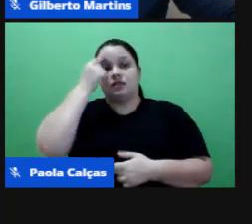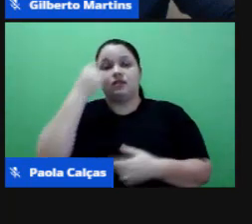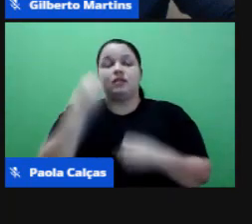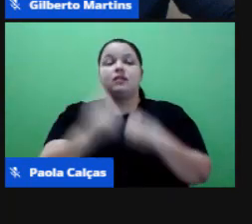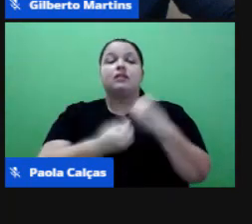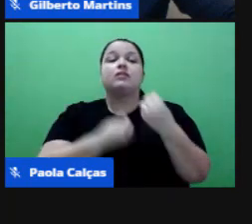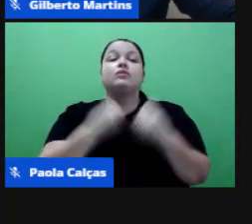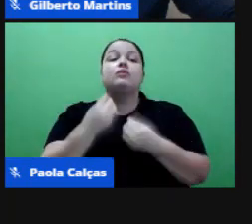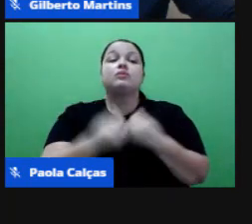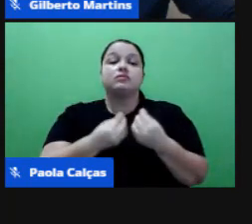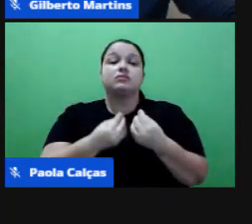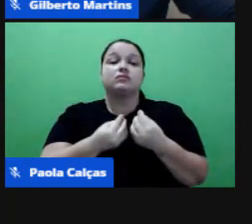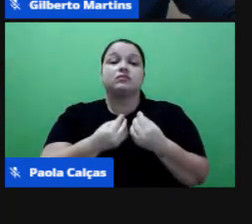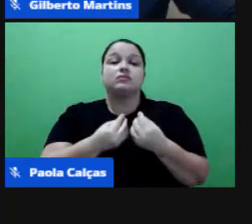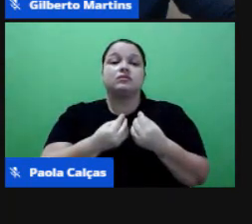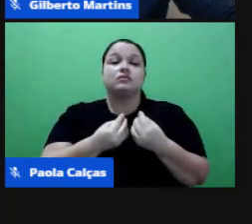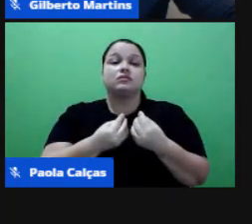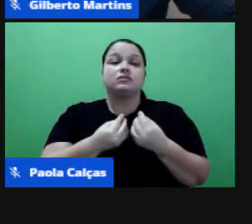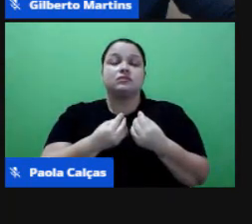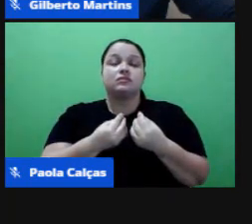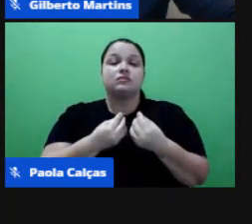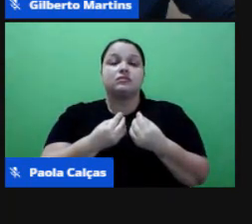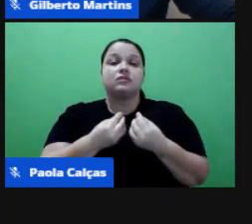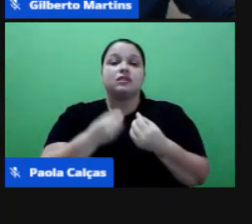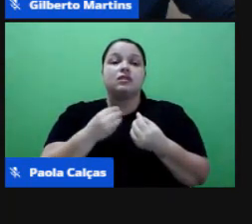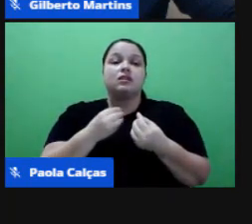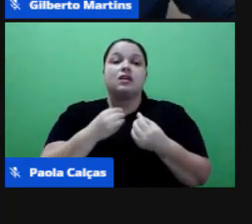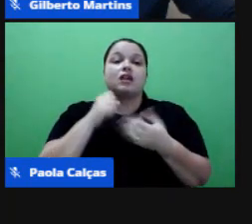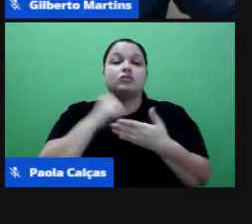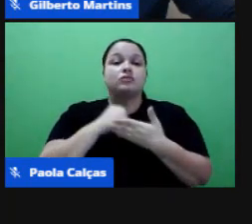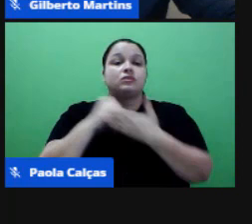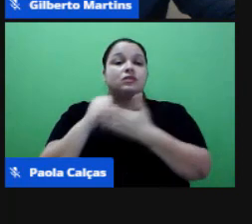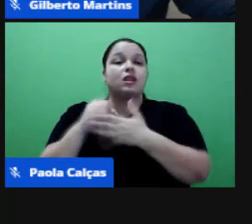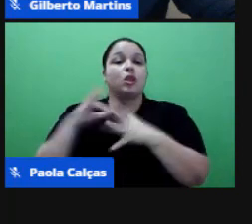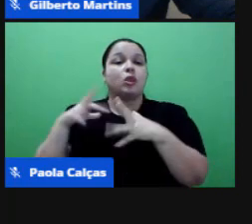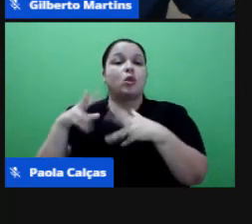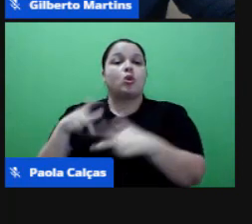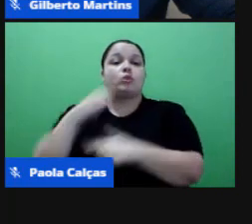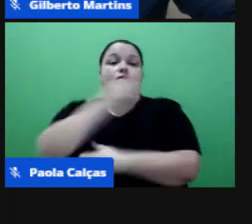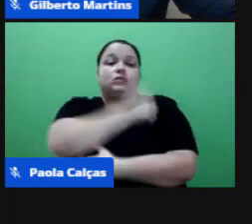atendendo a todas as realidades de aluno na rede,